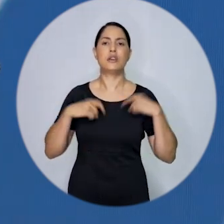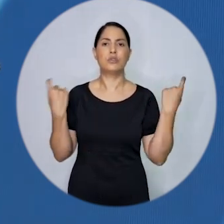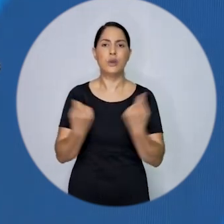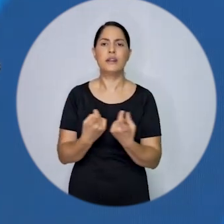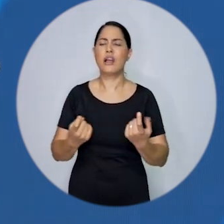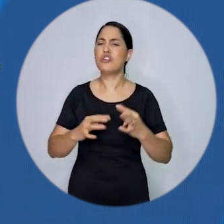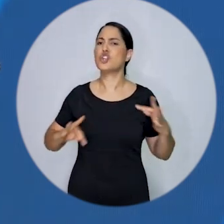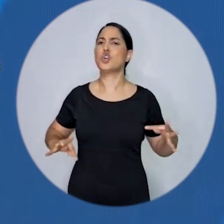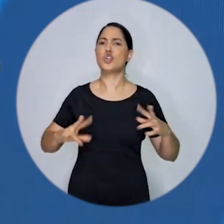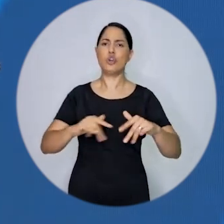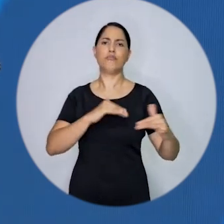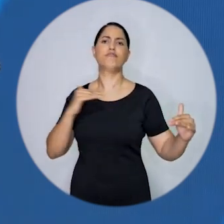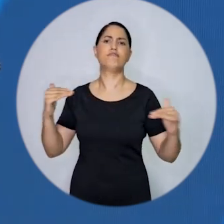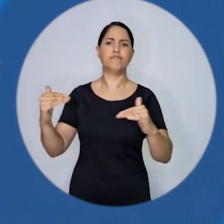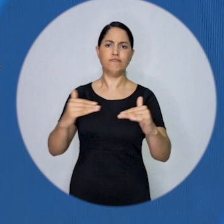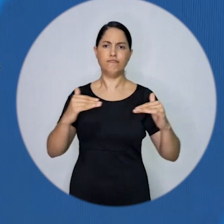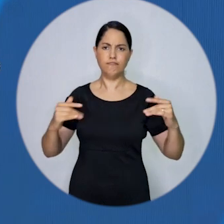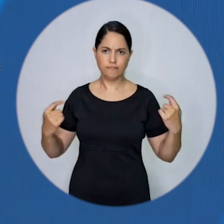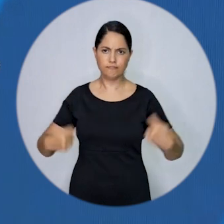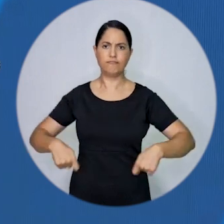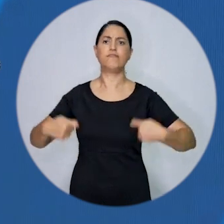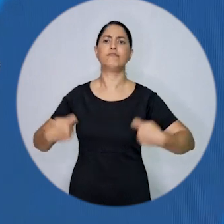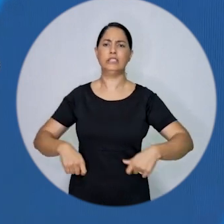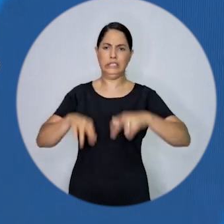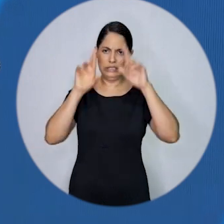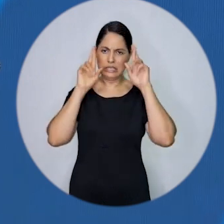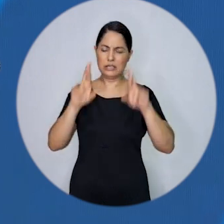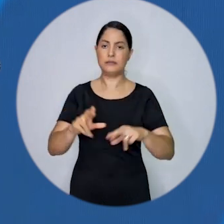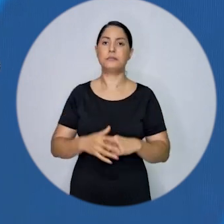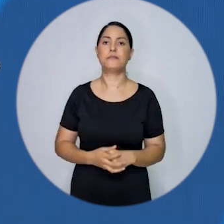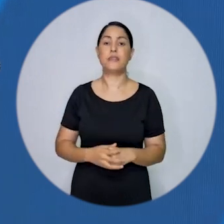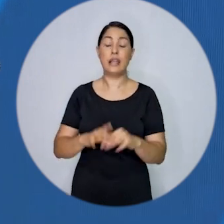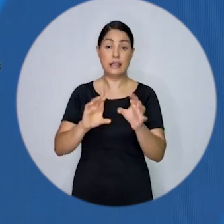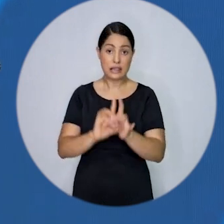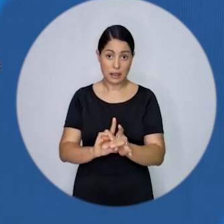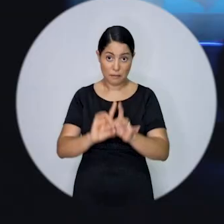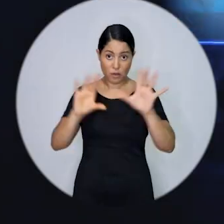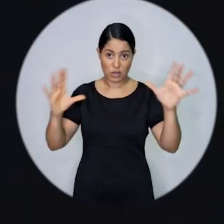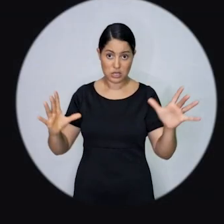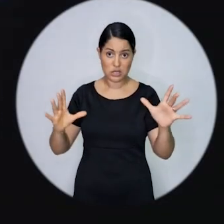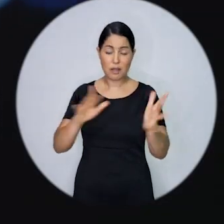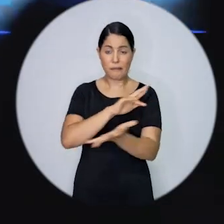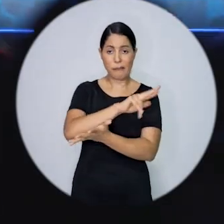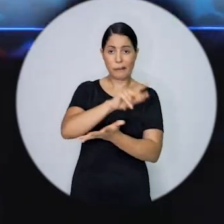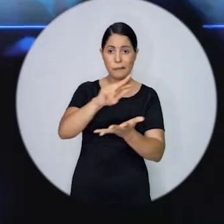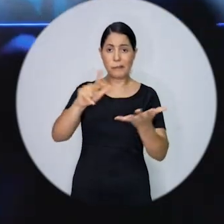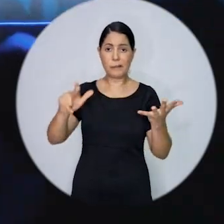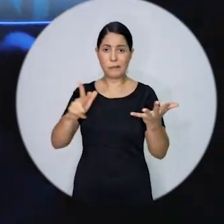cidadania. Democracia pressupõe a inclusão em todas as suas dimensões.